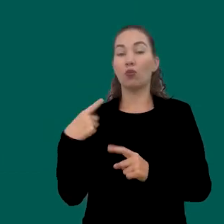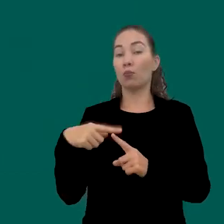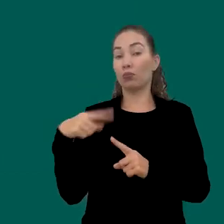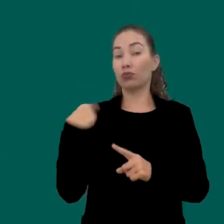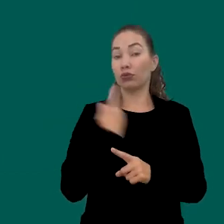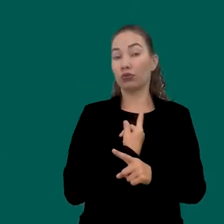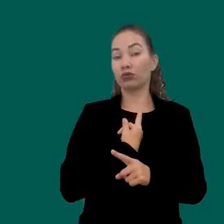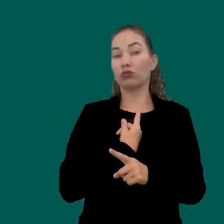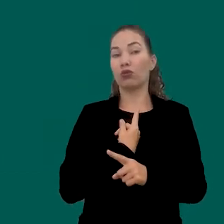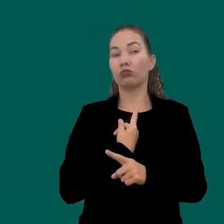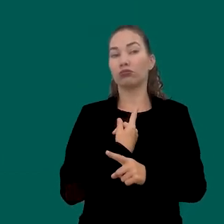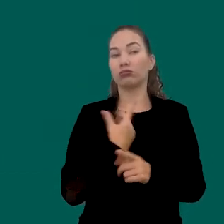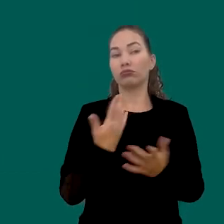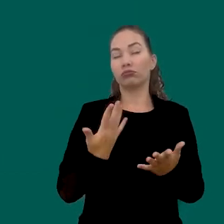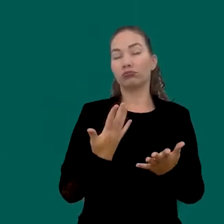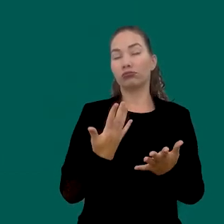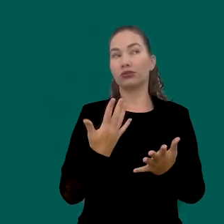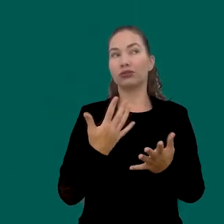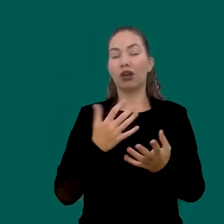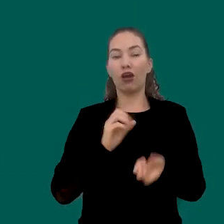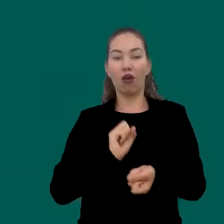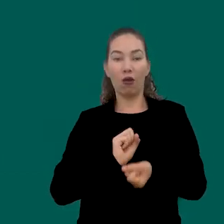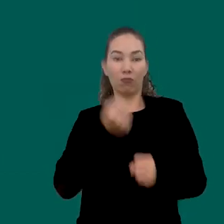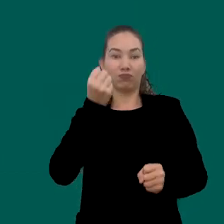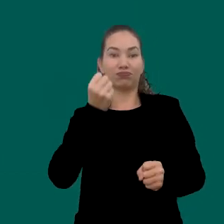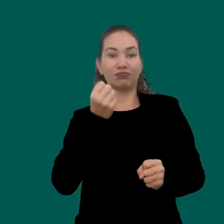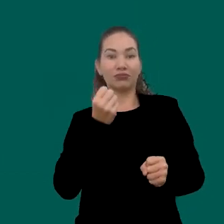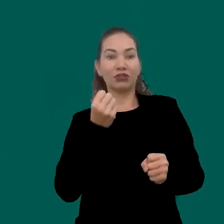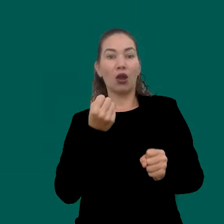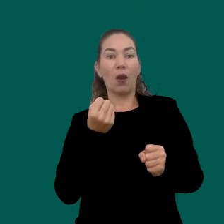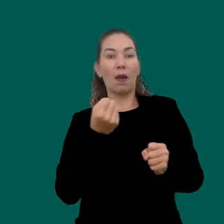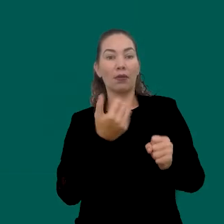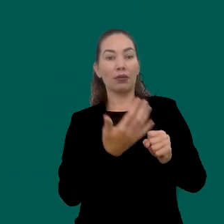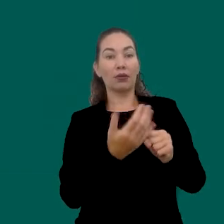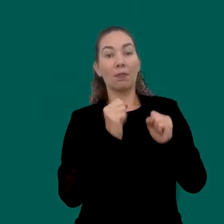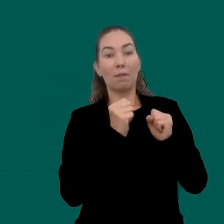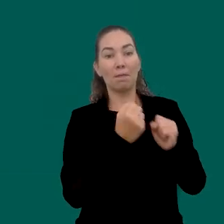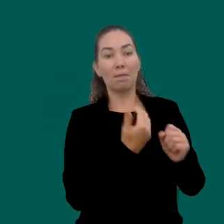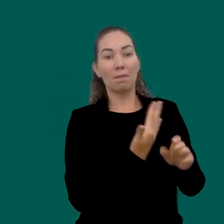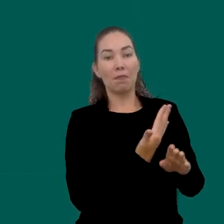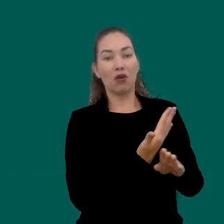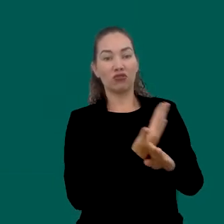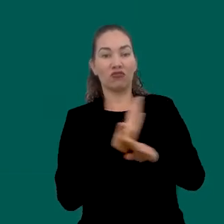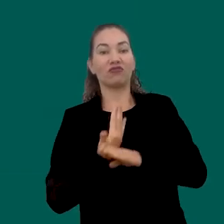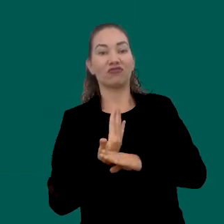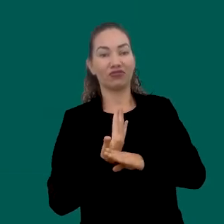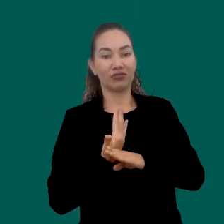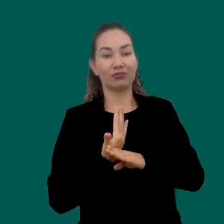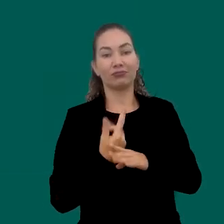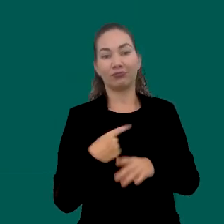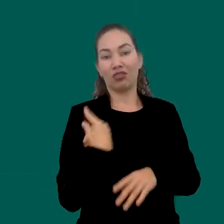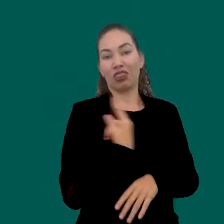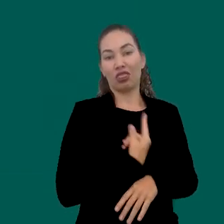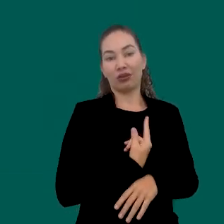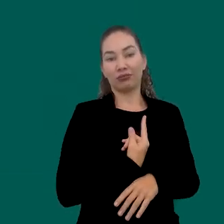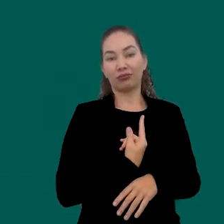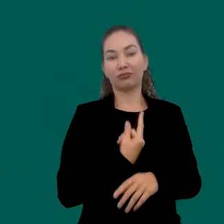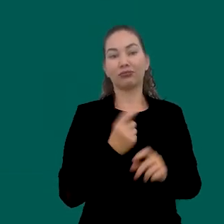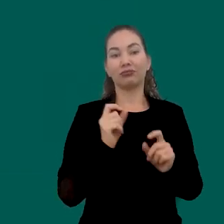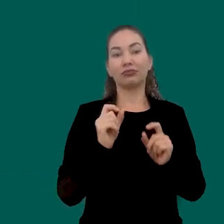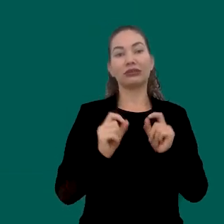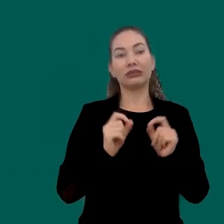está do lado do gigante que pode nos engolir rapidamente, por exemplo, né? Se assim ele perceber que é